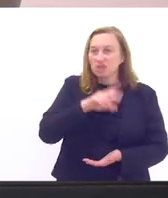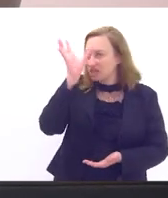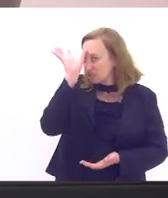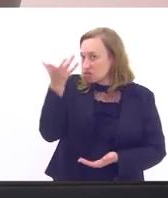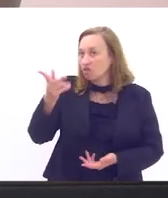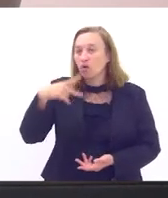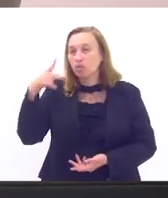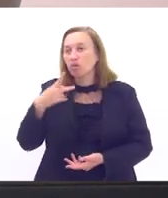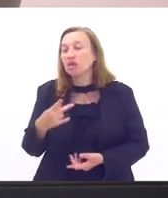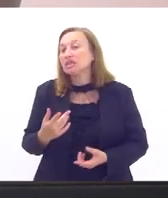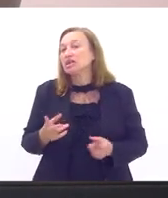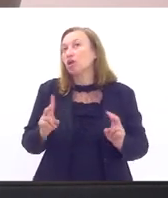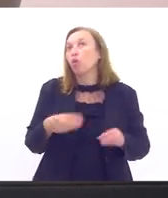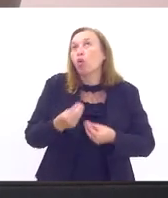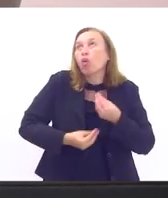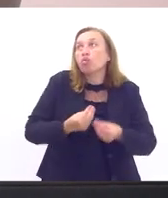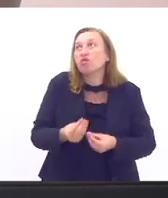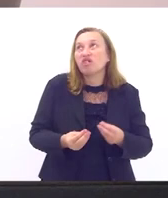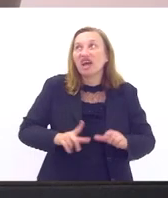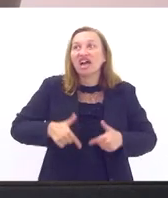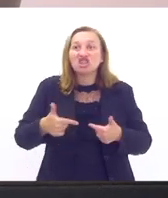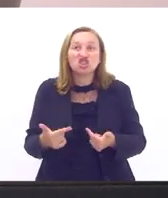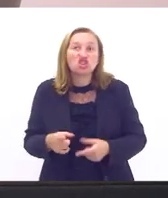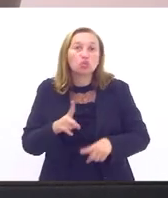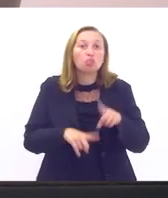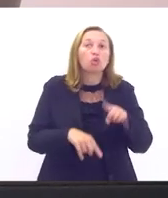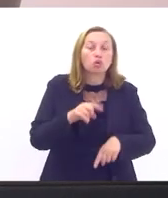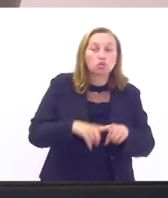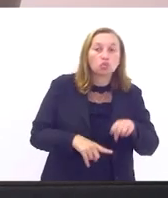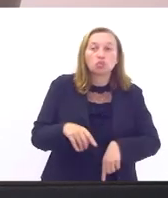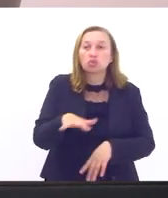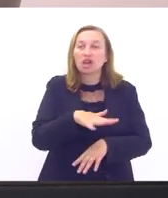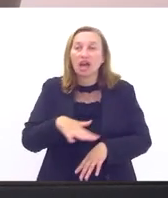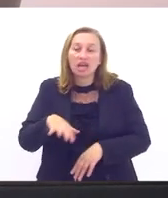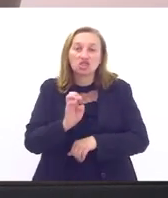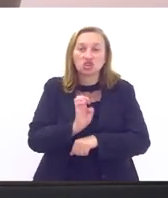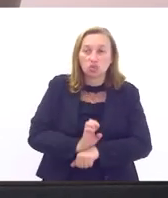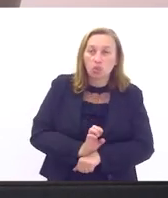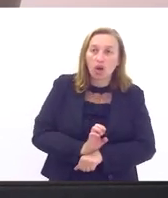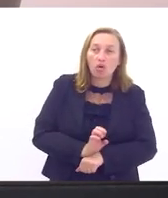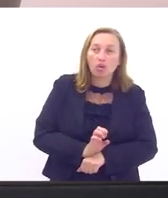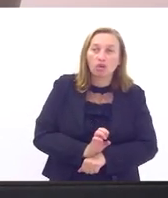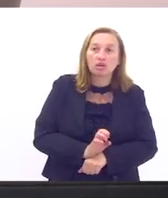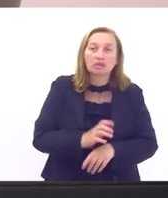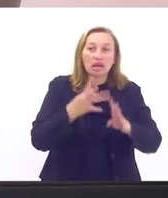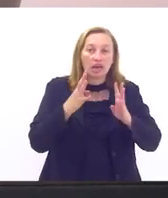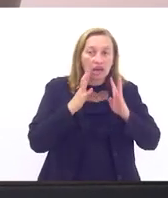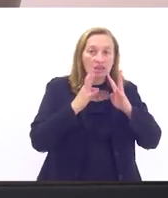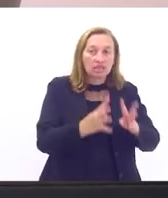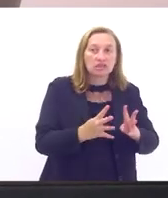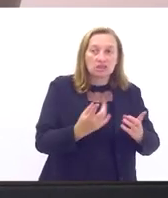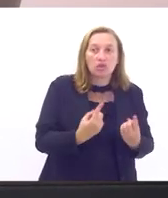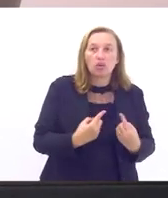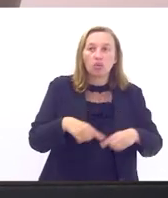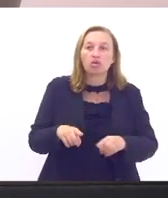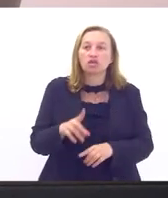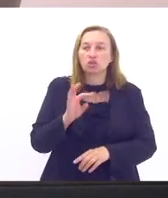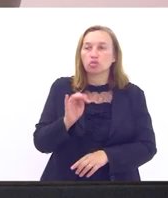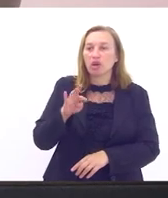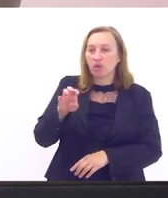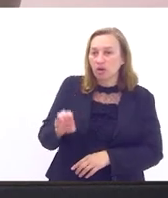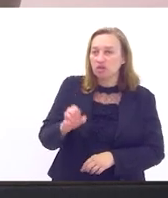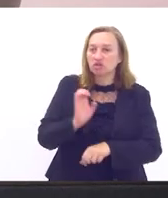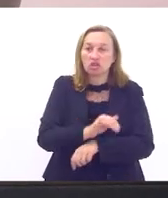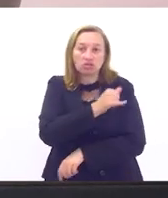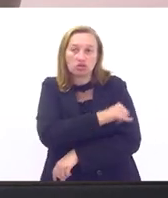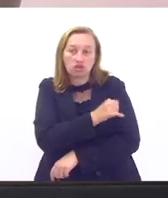política sobre como vai funcionar um equipamento da rede estadual de atenção e enfrentamento à tuberculose do Estado do Rio de